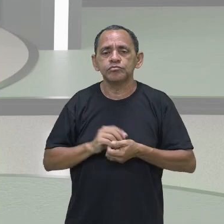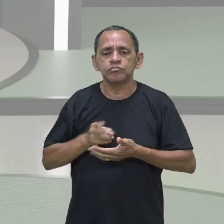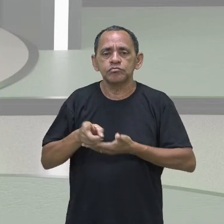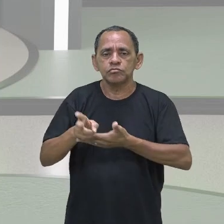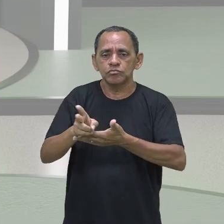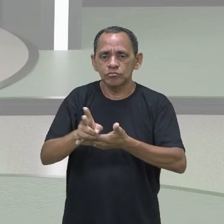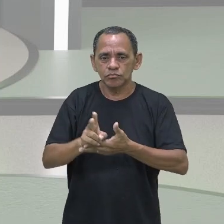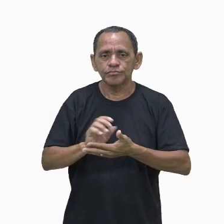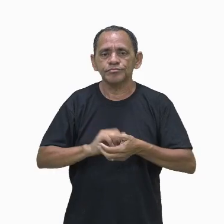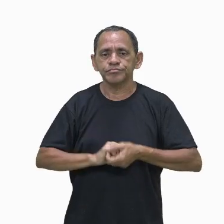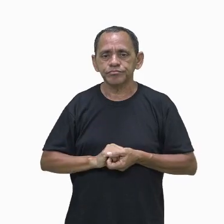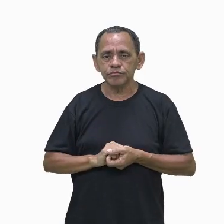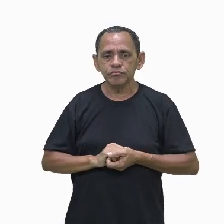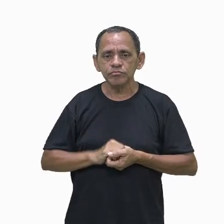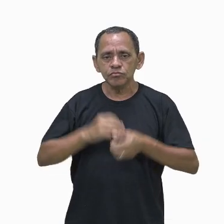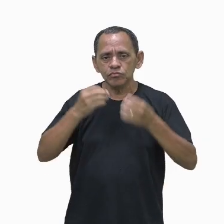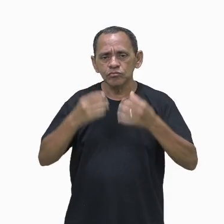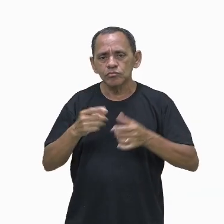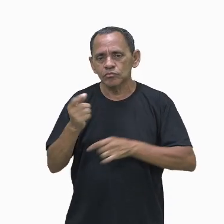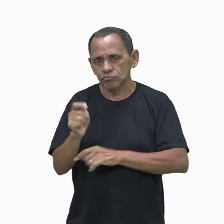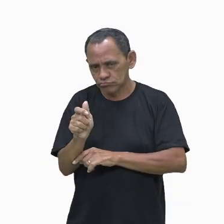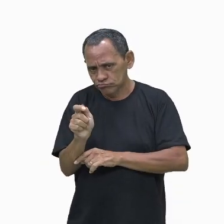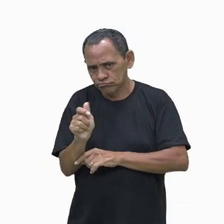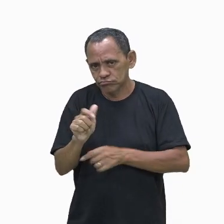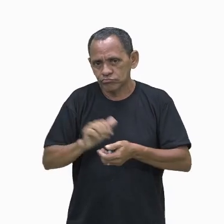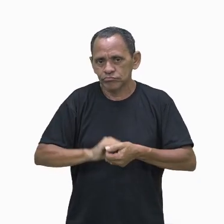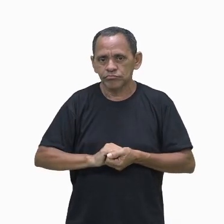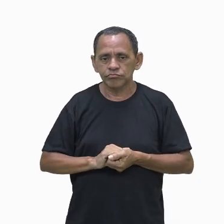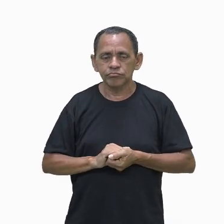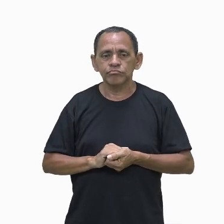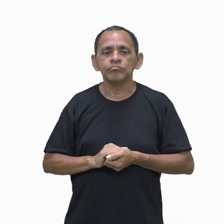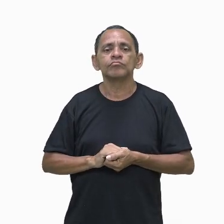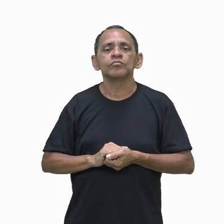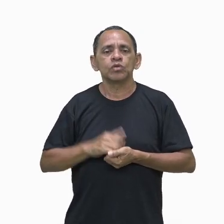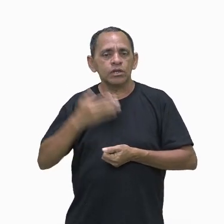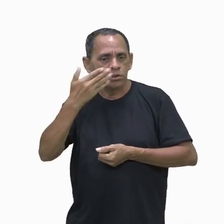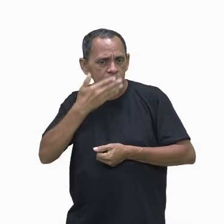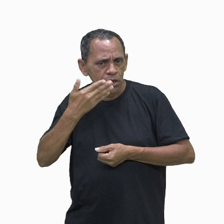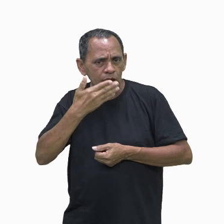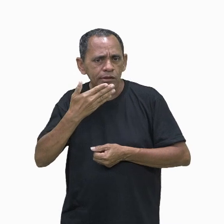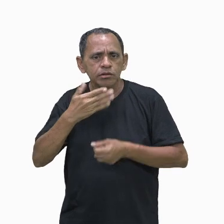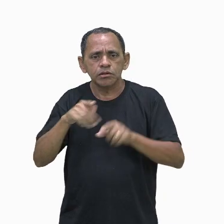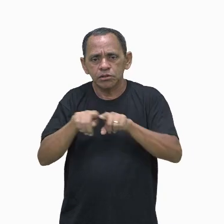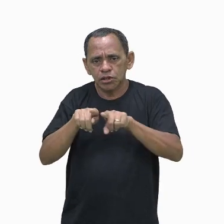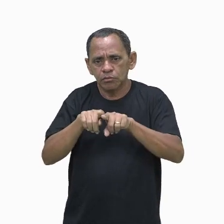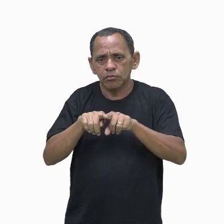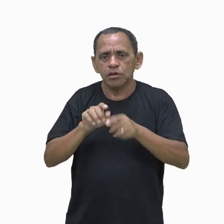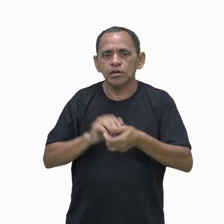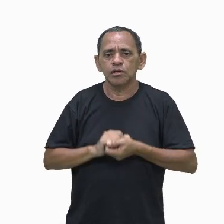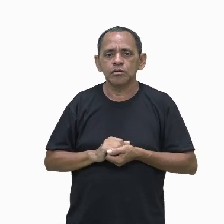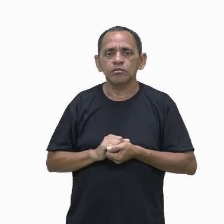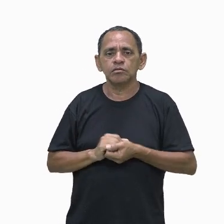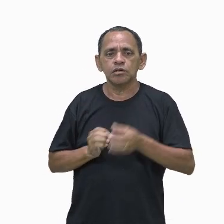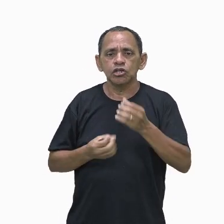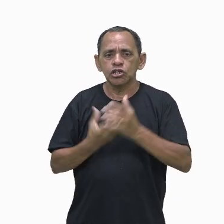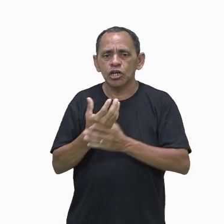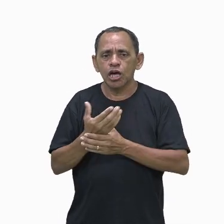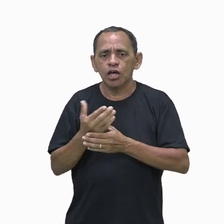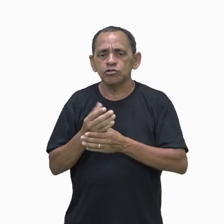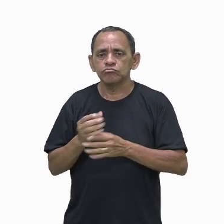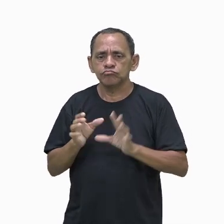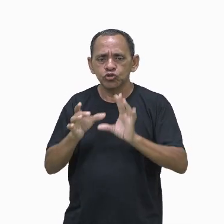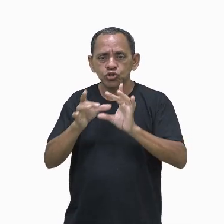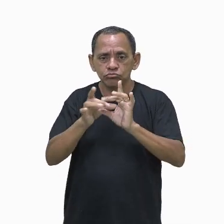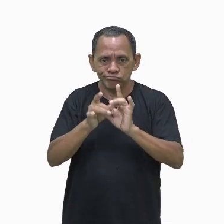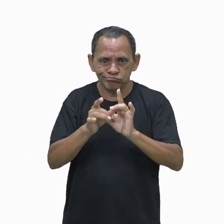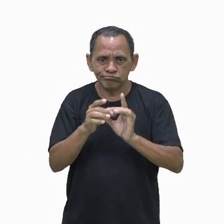falando um pouquinho sobre os disacarídeos, que são formados por dois monossacarídeos unidos por uma síntese